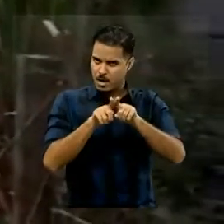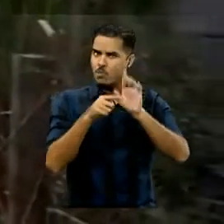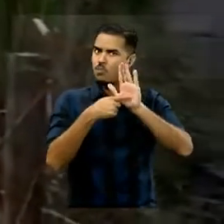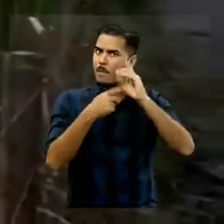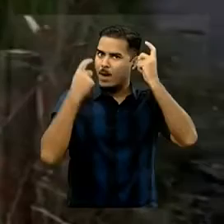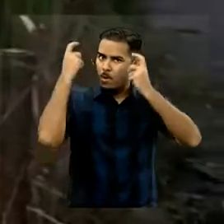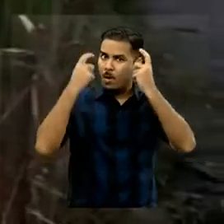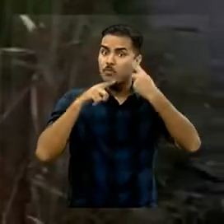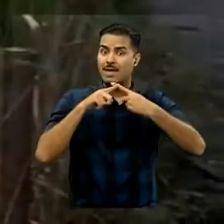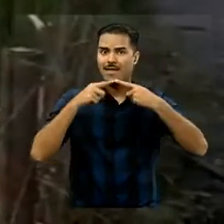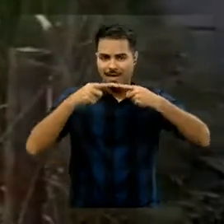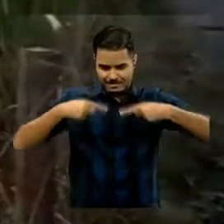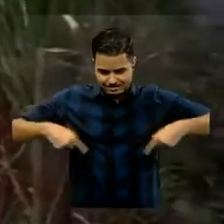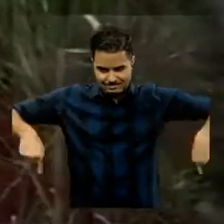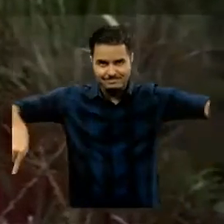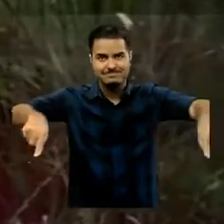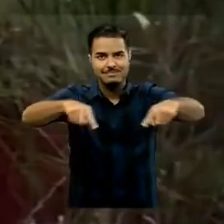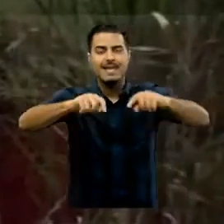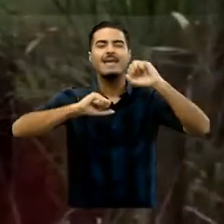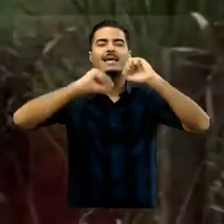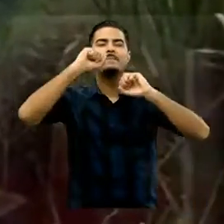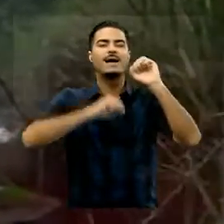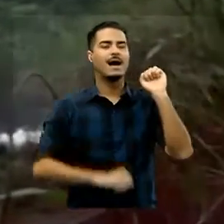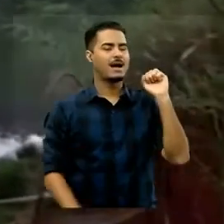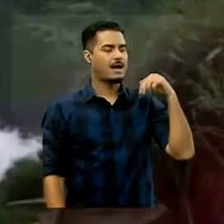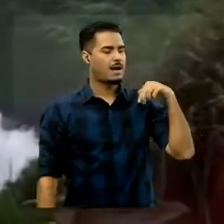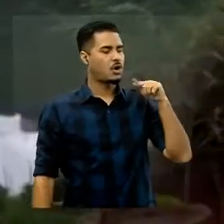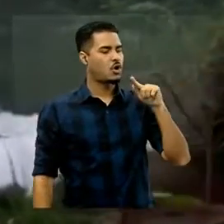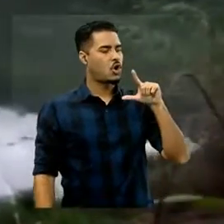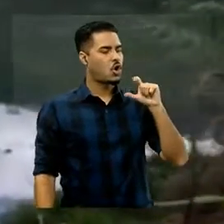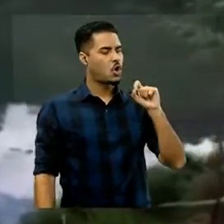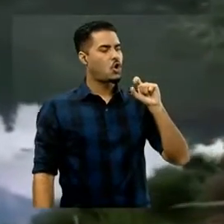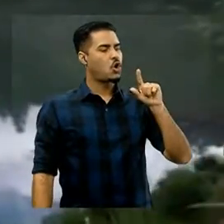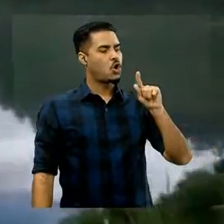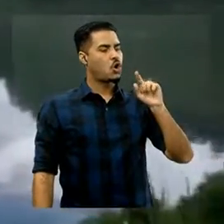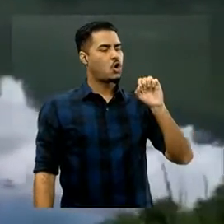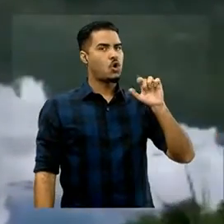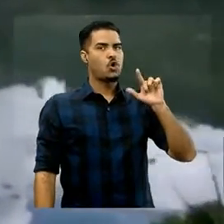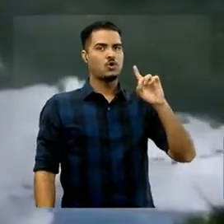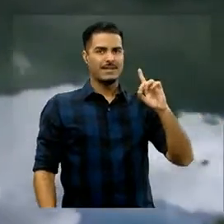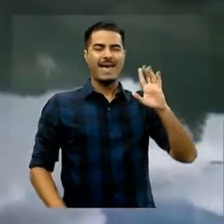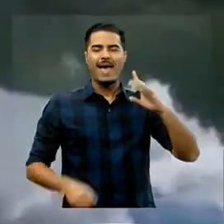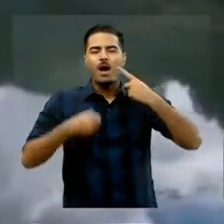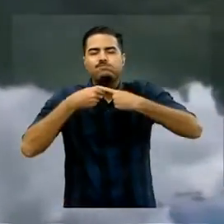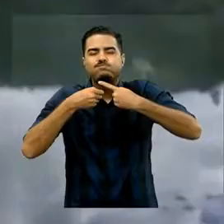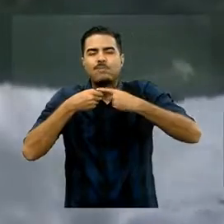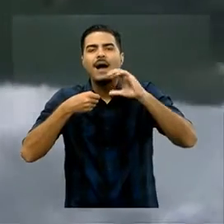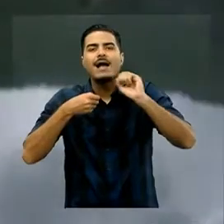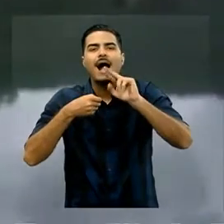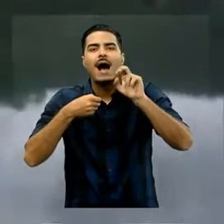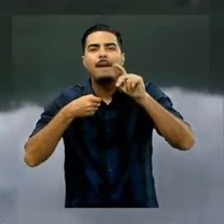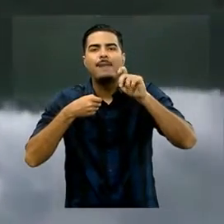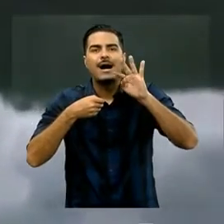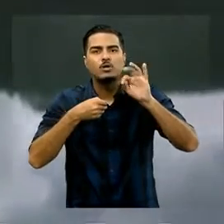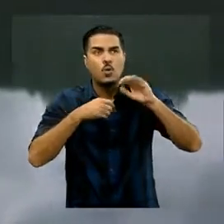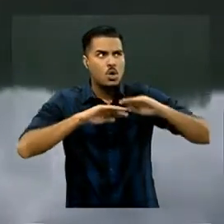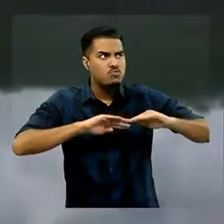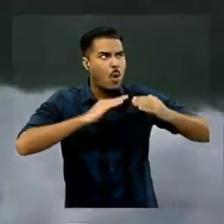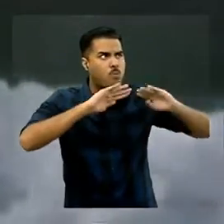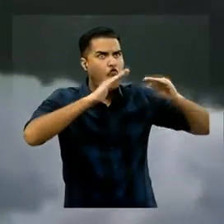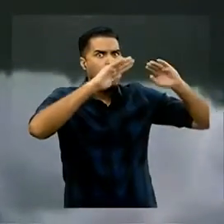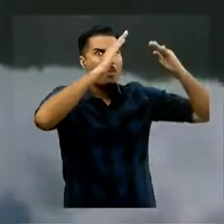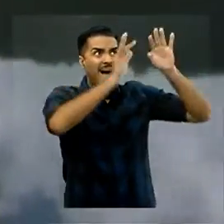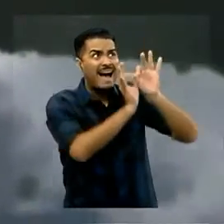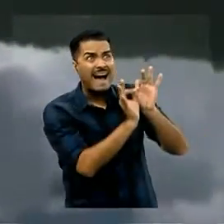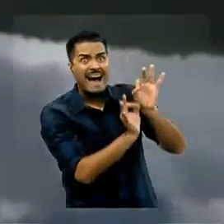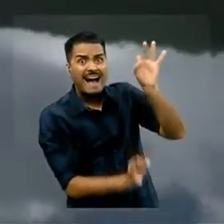a represa de rejeitos da empresa Anglo Gold. Ela fica na comunidade do Carrapato e tem uma altura de um prédio de